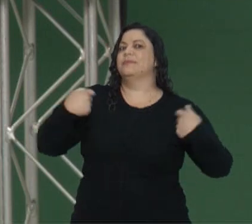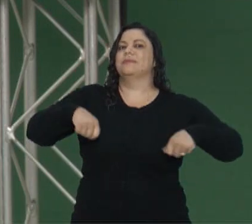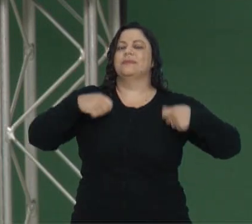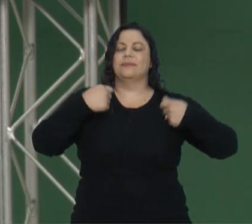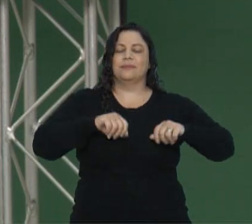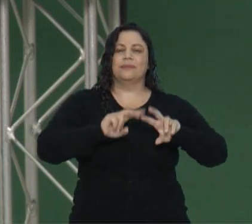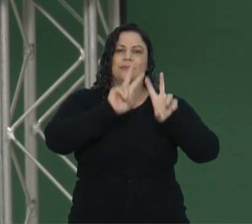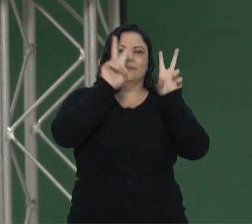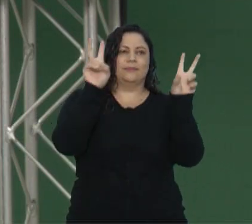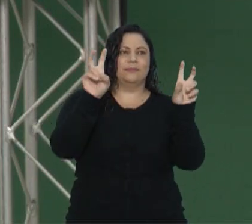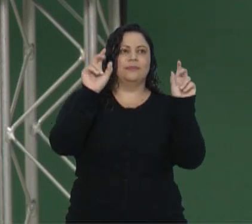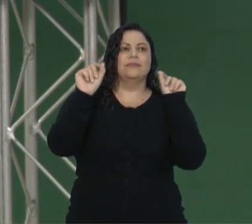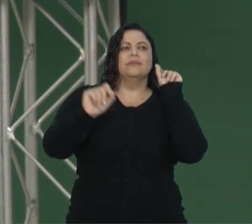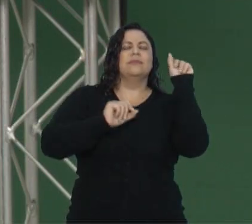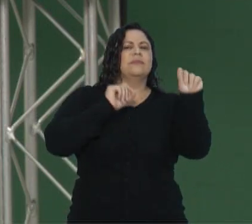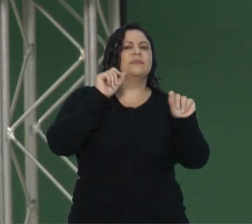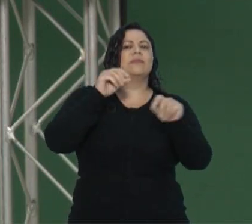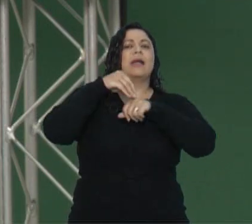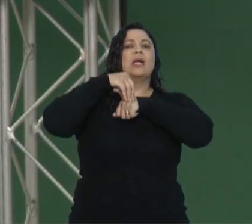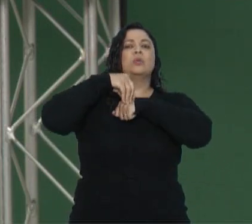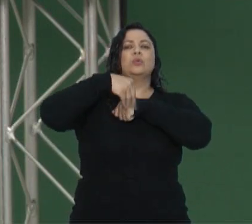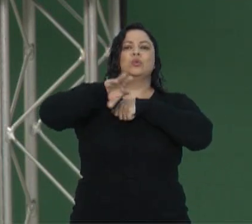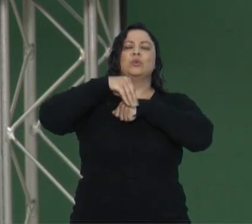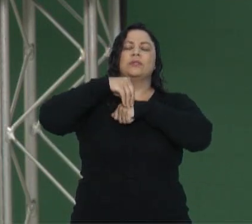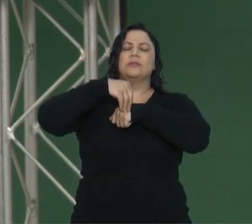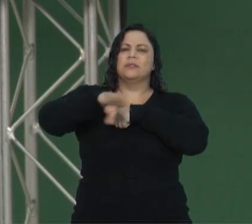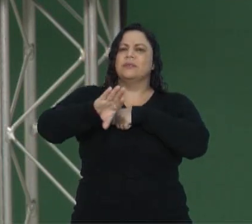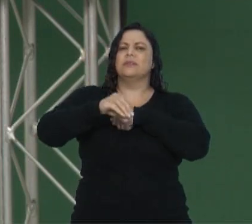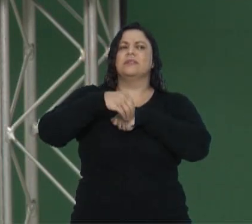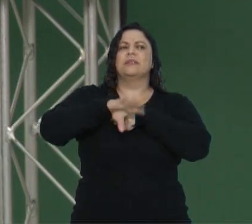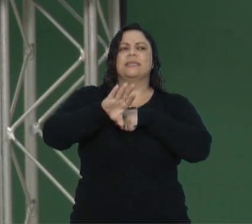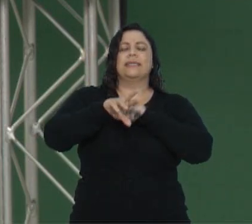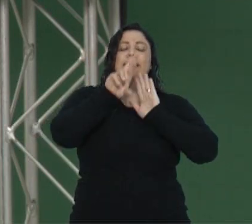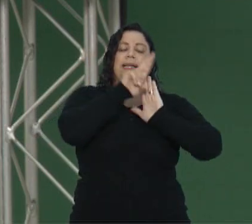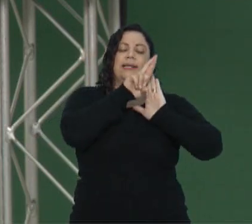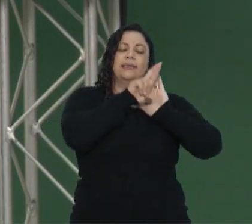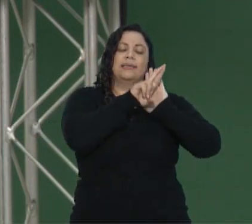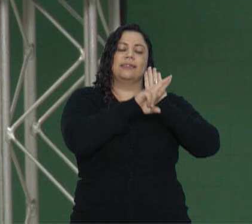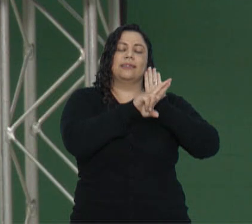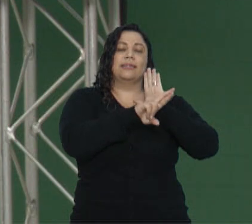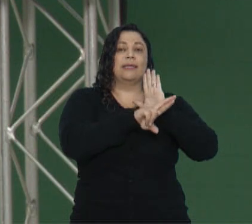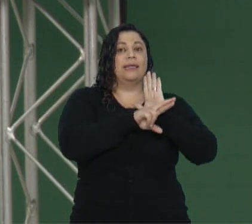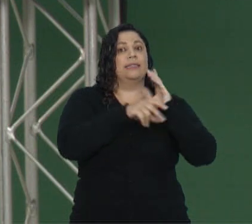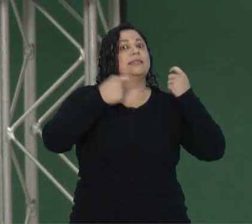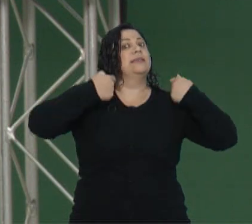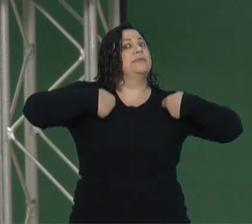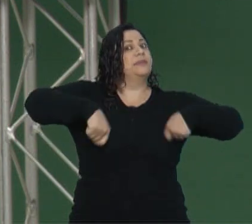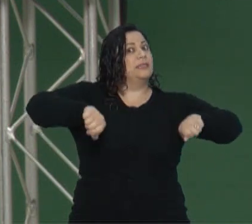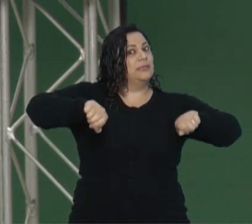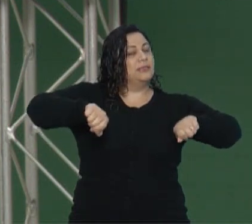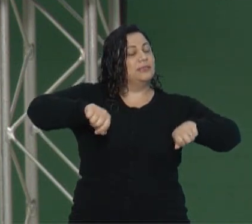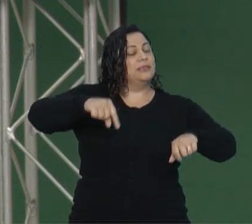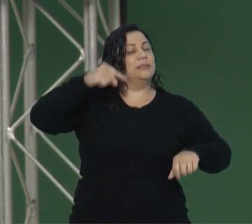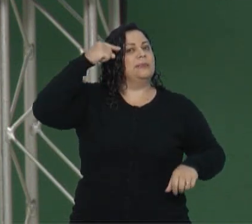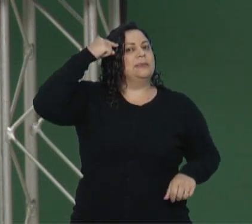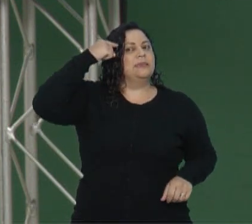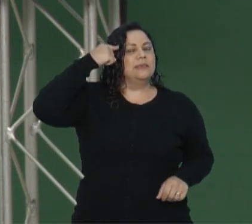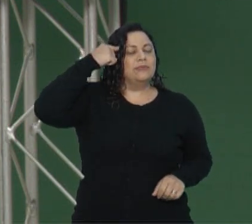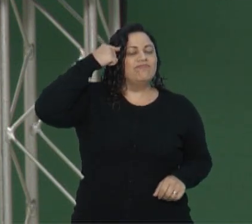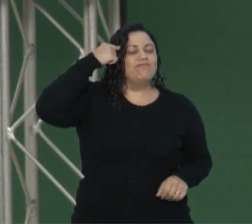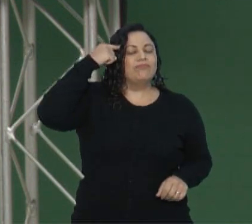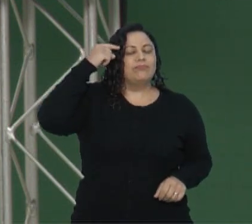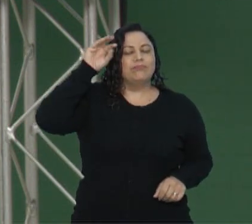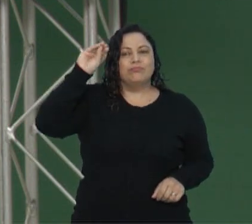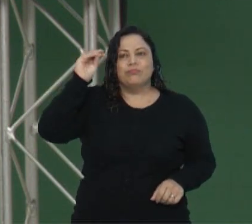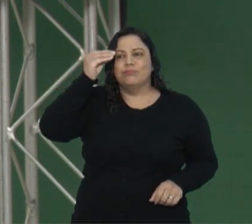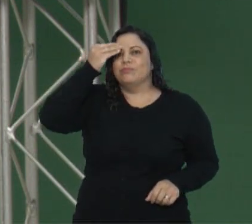para você é o quê, gente? As regras de regência nominal, elas precisam ser memorizadas, tá? Ela é uma regra,